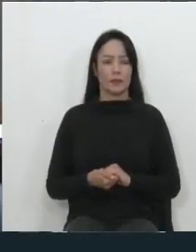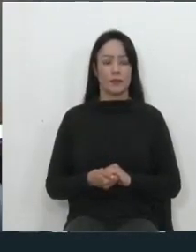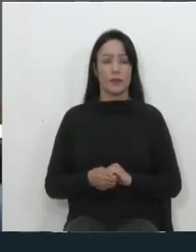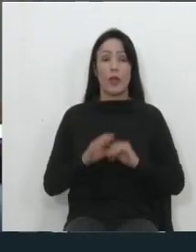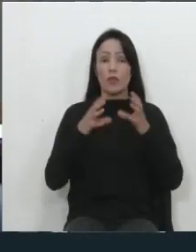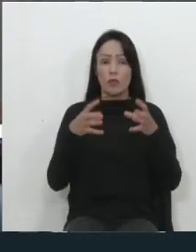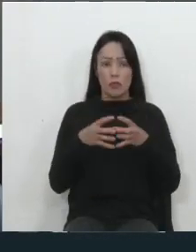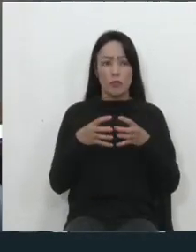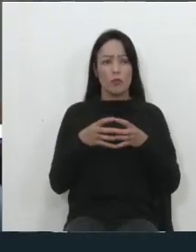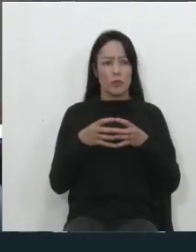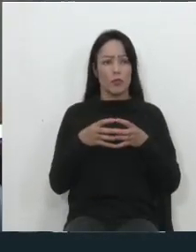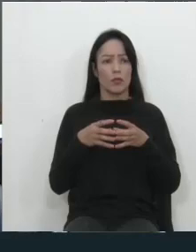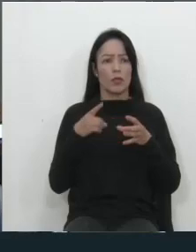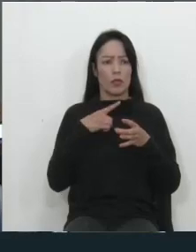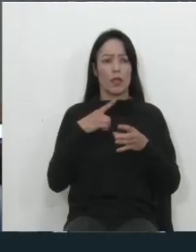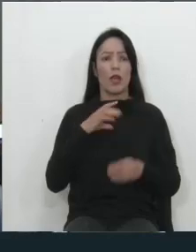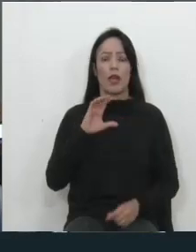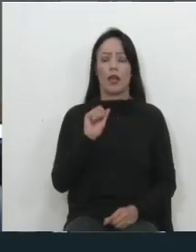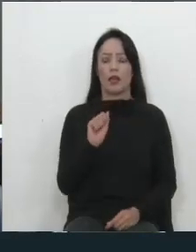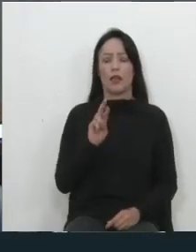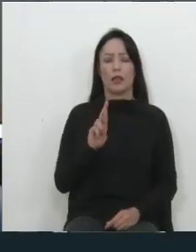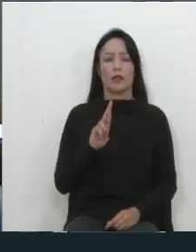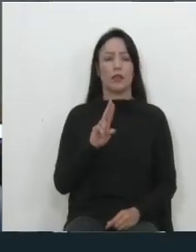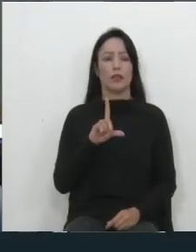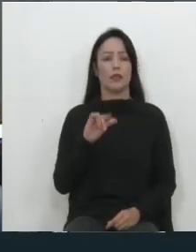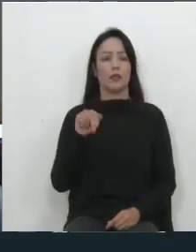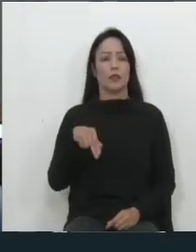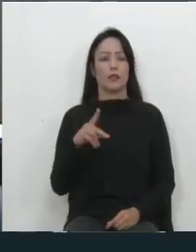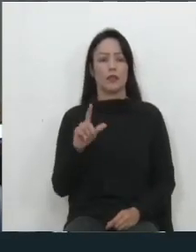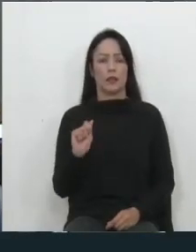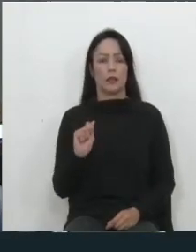dos Imigrantes, Carlinda Tinoco. Registrado, vereador.